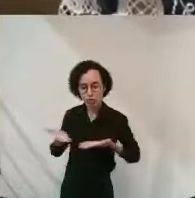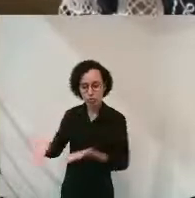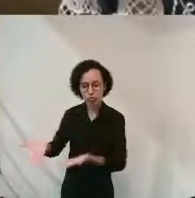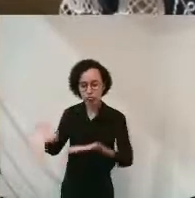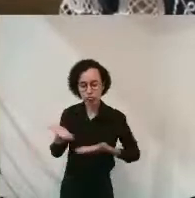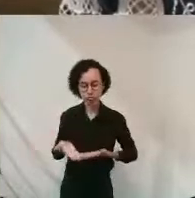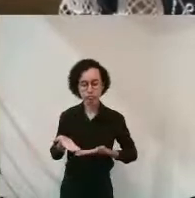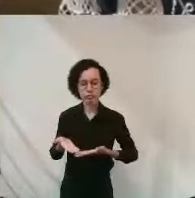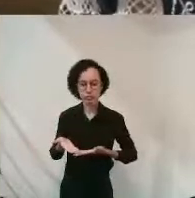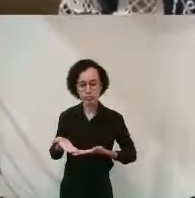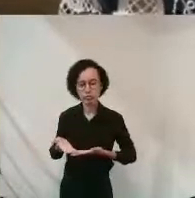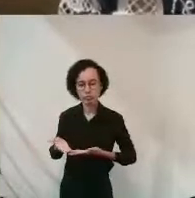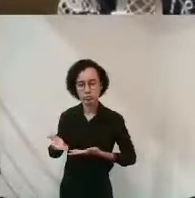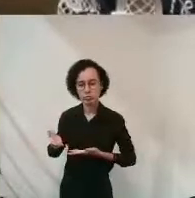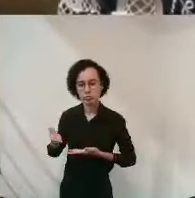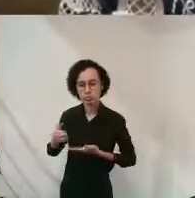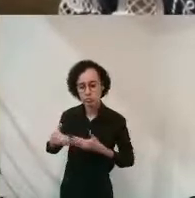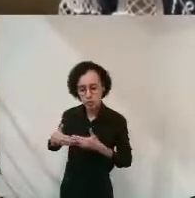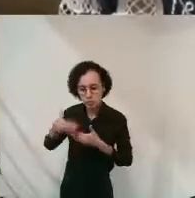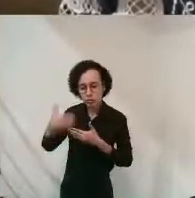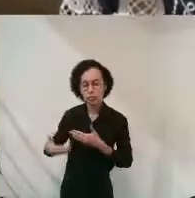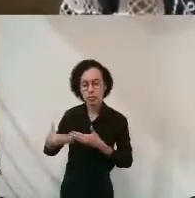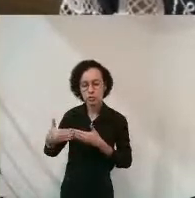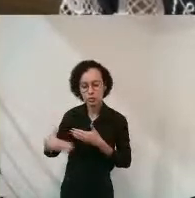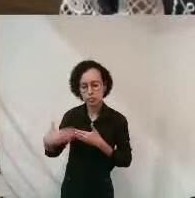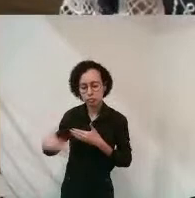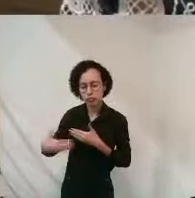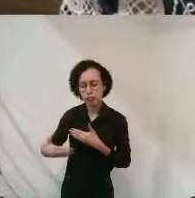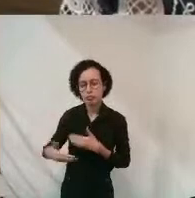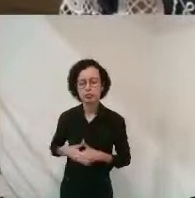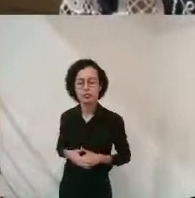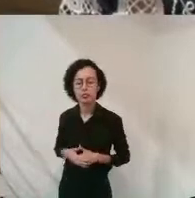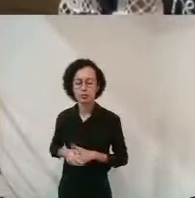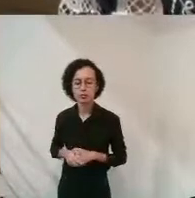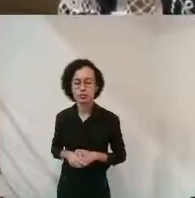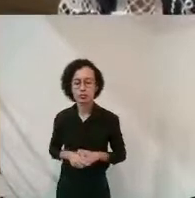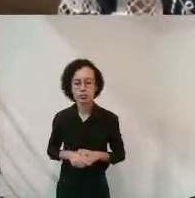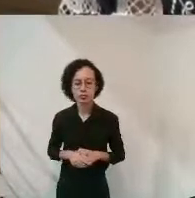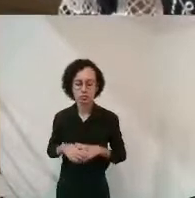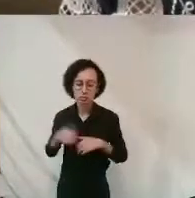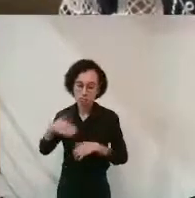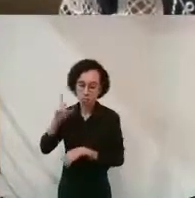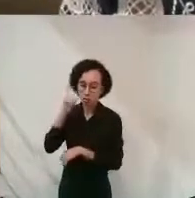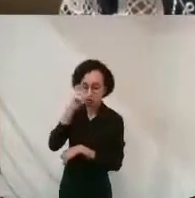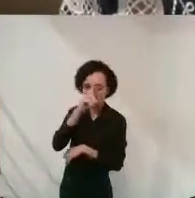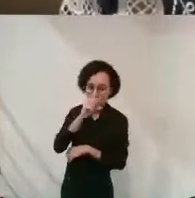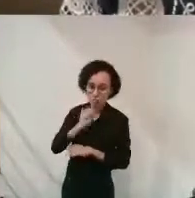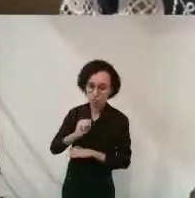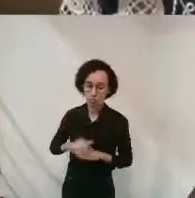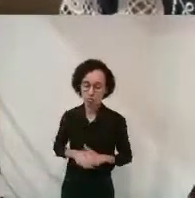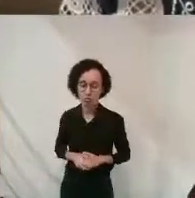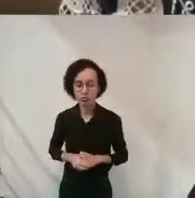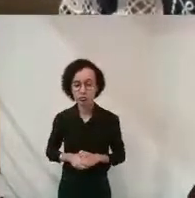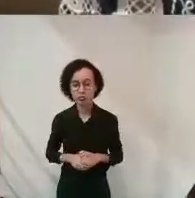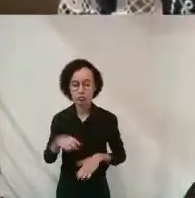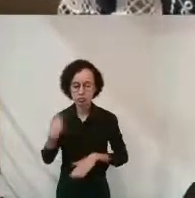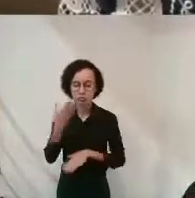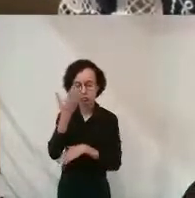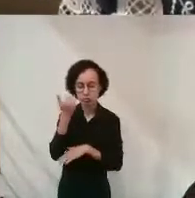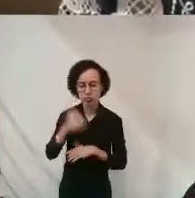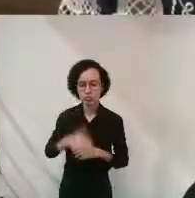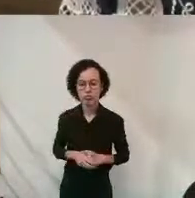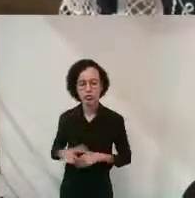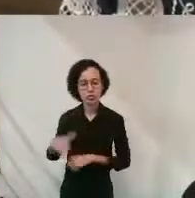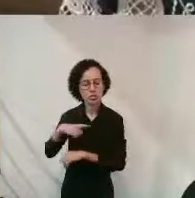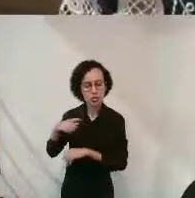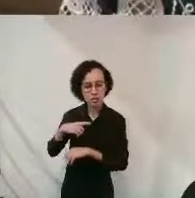para essas próximas etapas, que talvez sejam as mais difíceis. Nós sabemos e